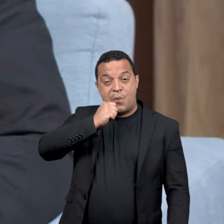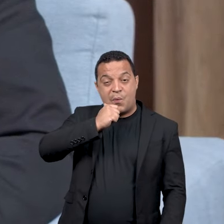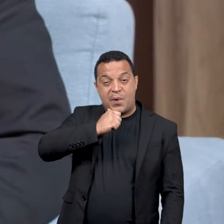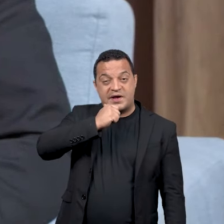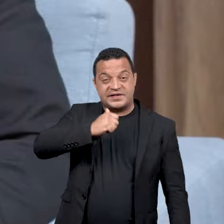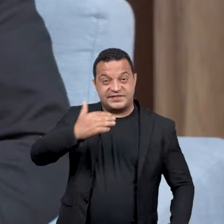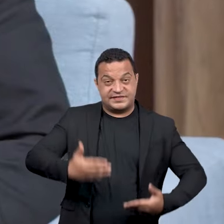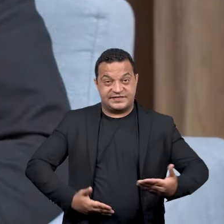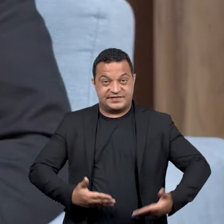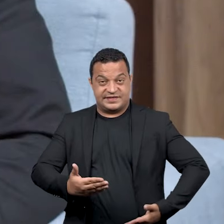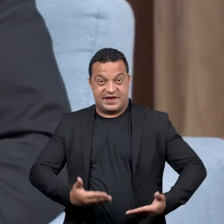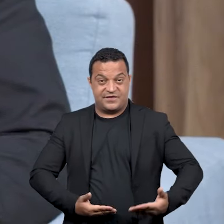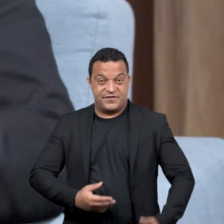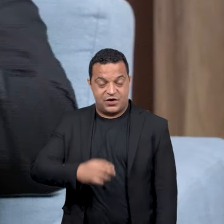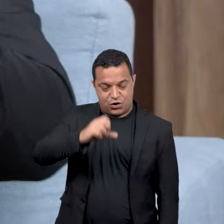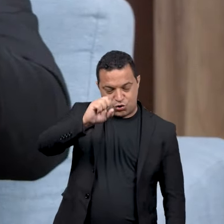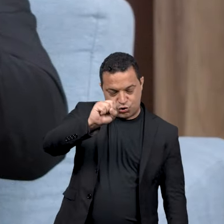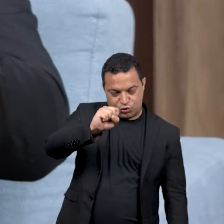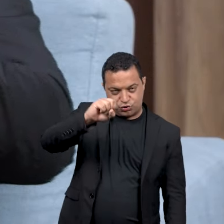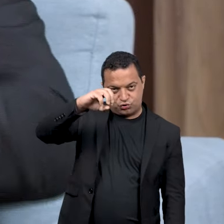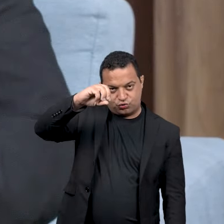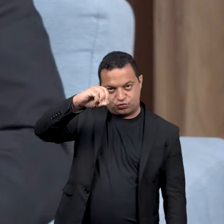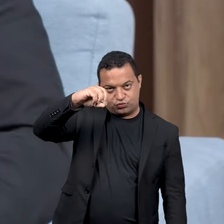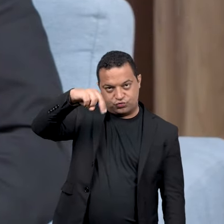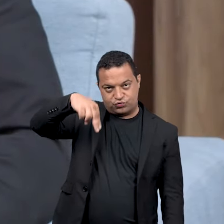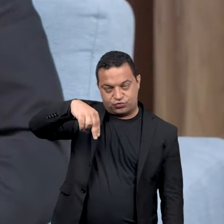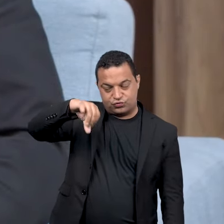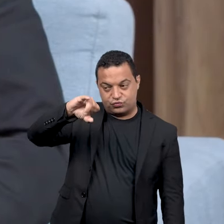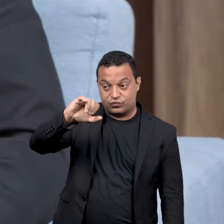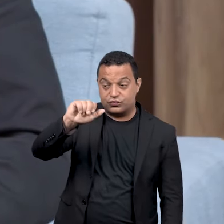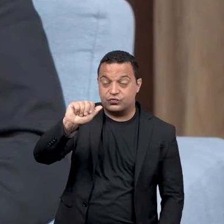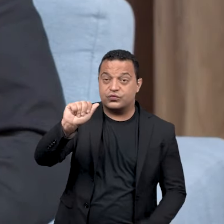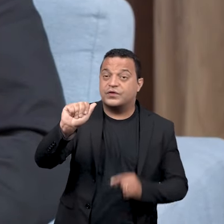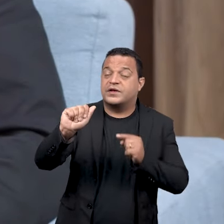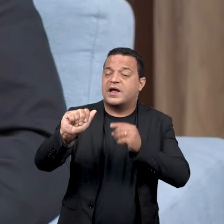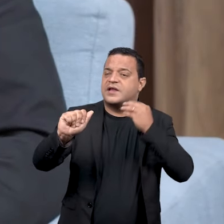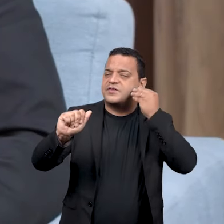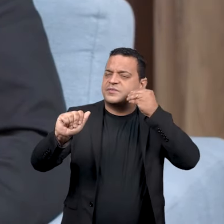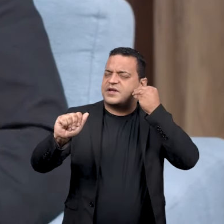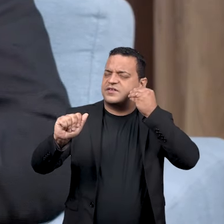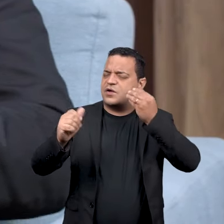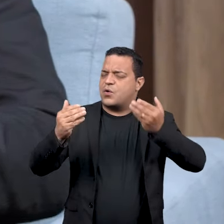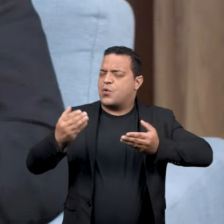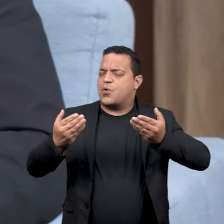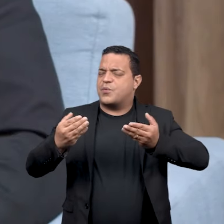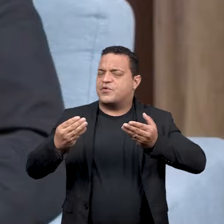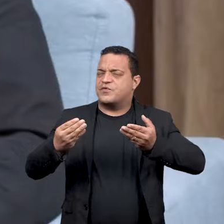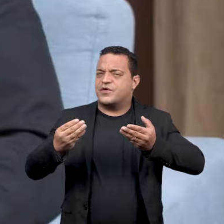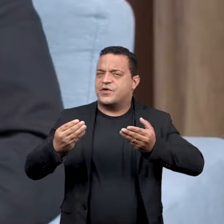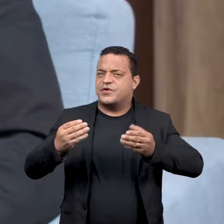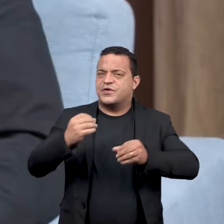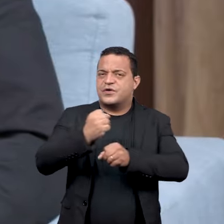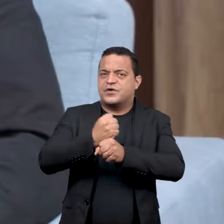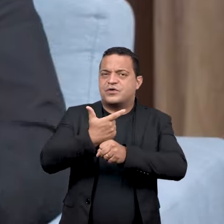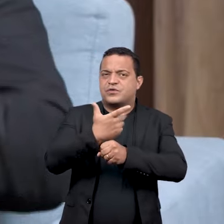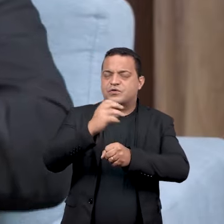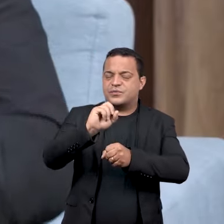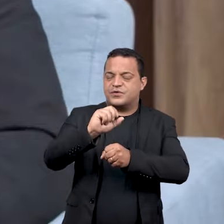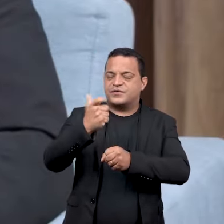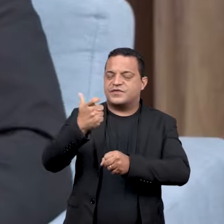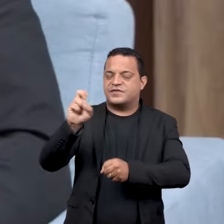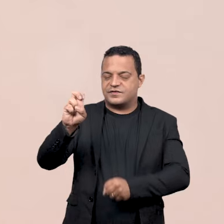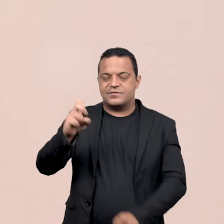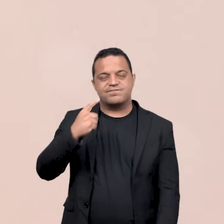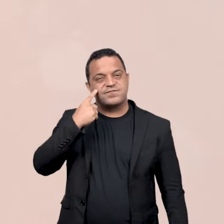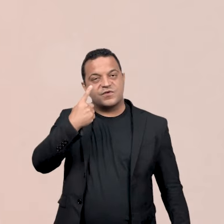igreja de Vila da Paz. E nós vamos aqui assistir o vídeo da nossa irmã Sônia, que conta como que foi o ano de 2025 para ela. Vamos